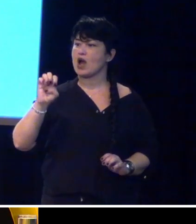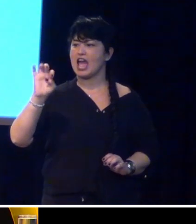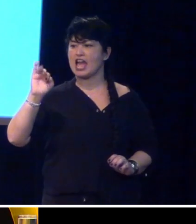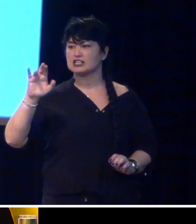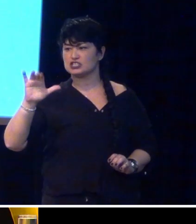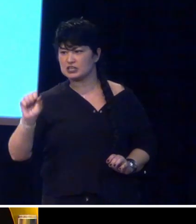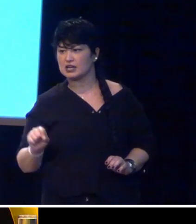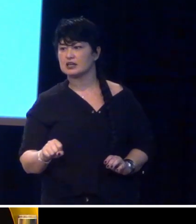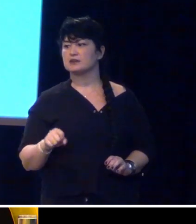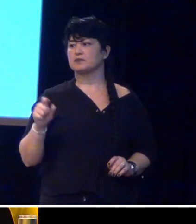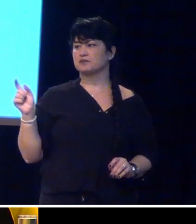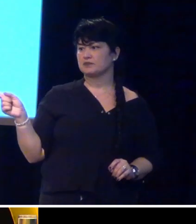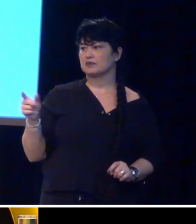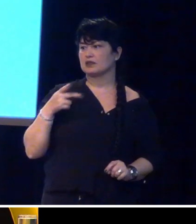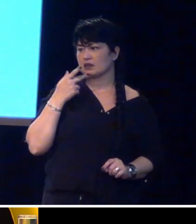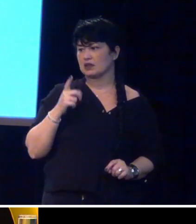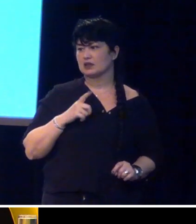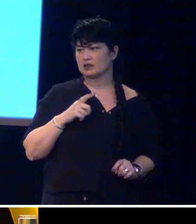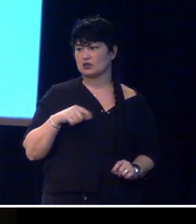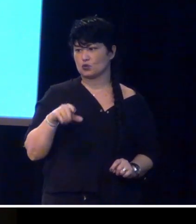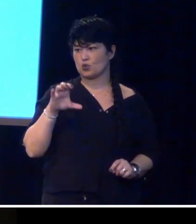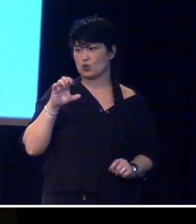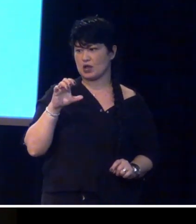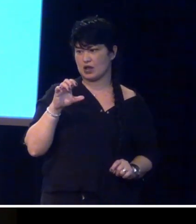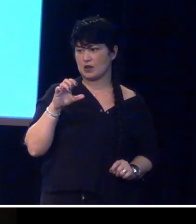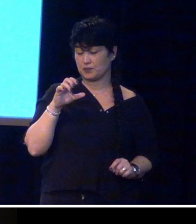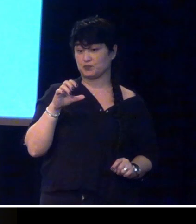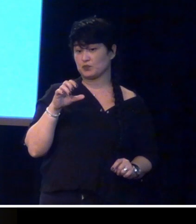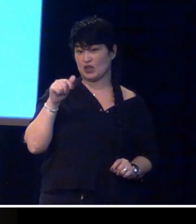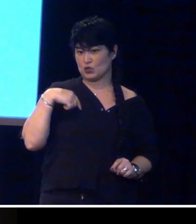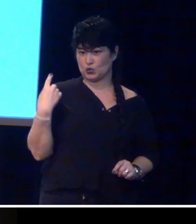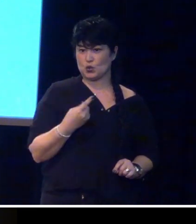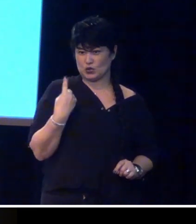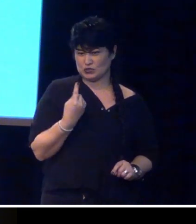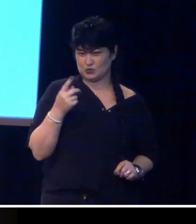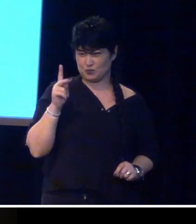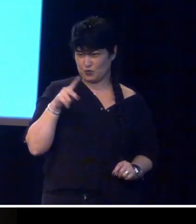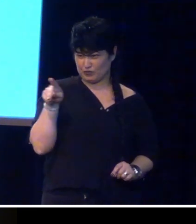Muitos dos problemas dos recursos digitais que nós, professores,